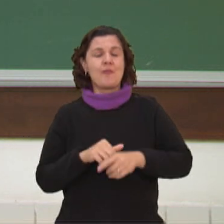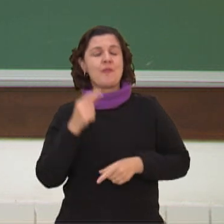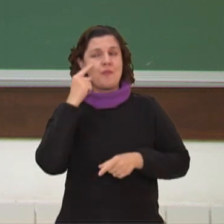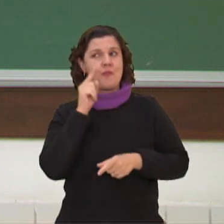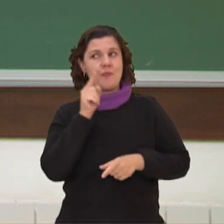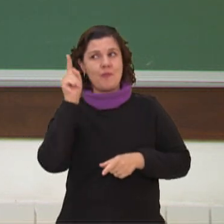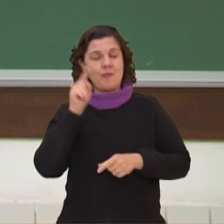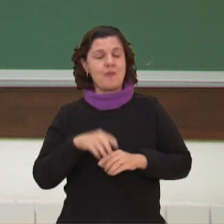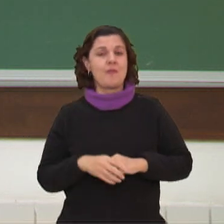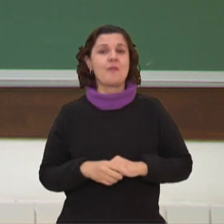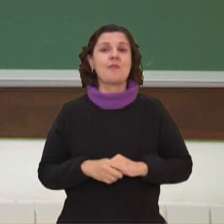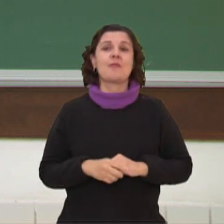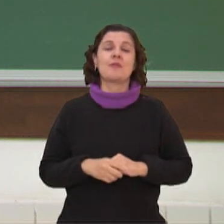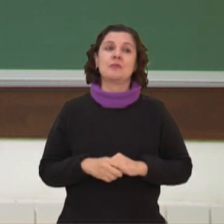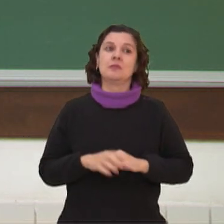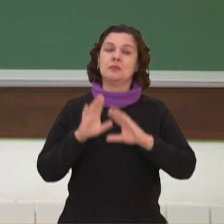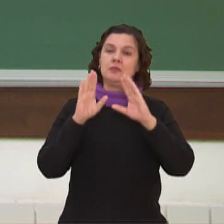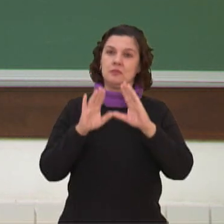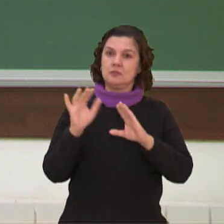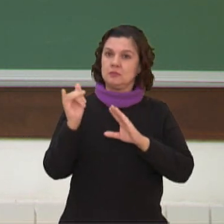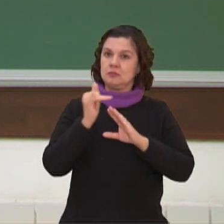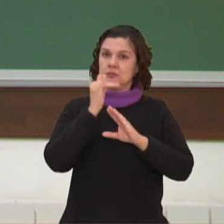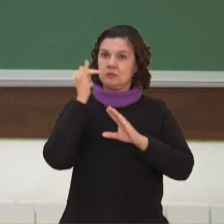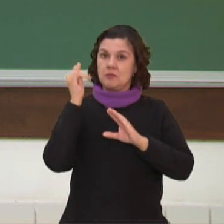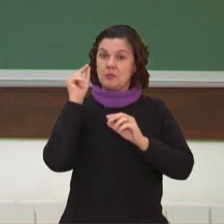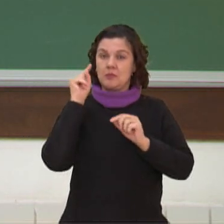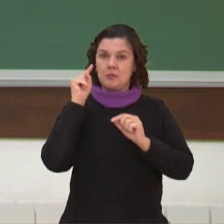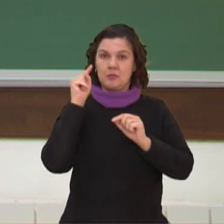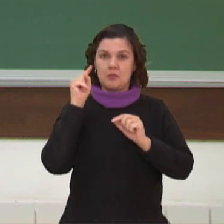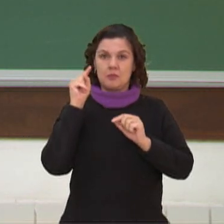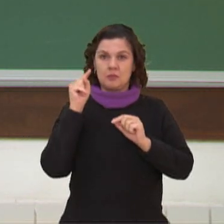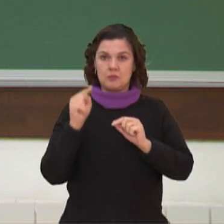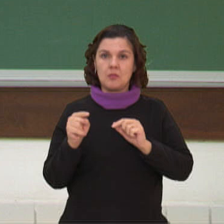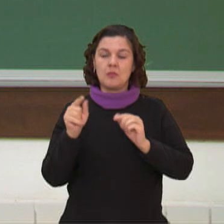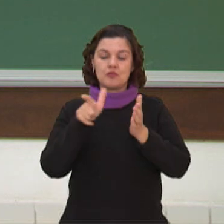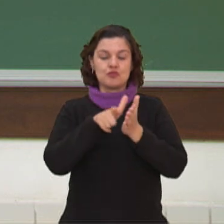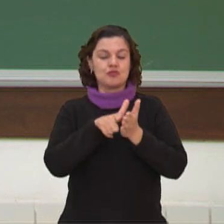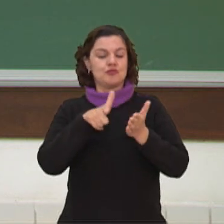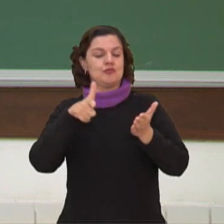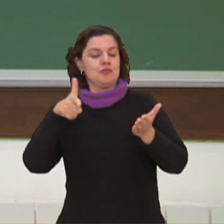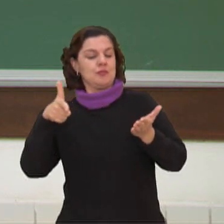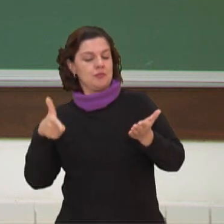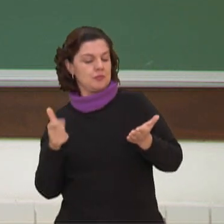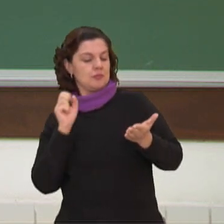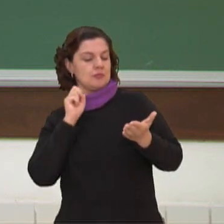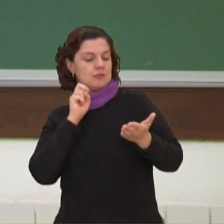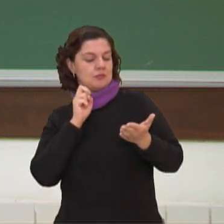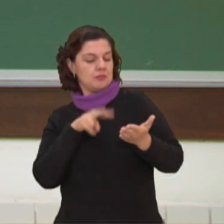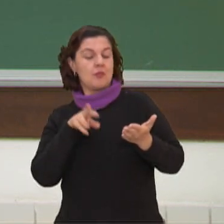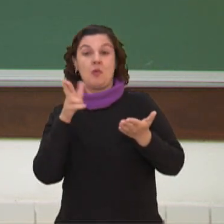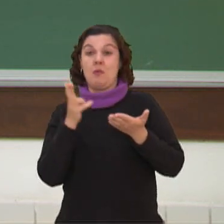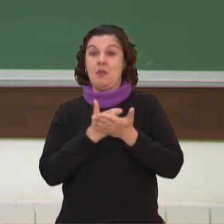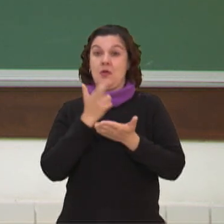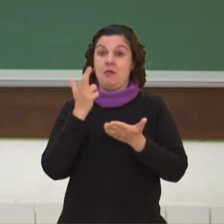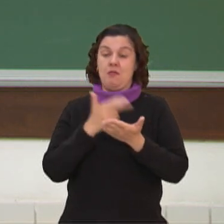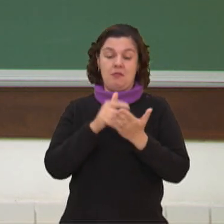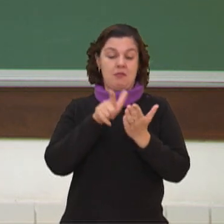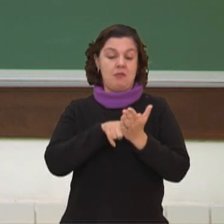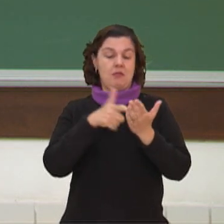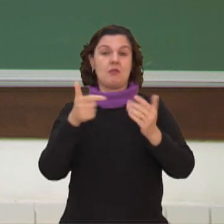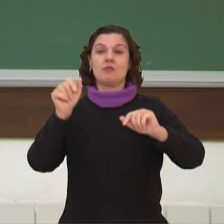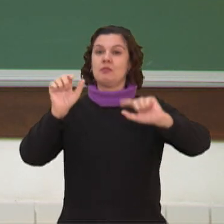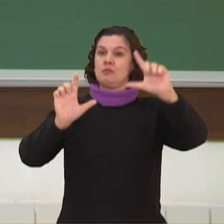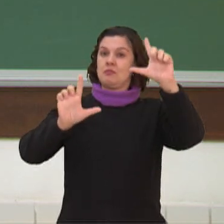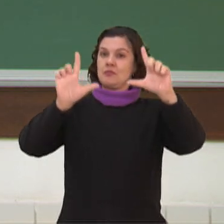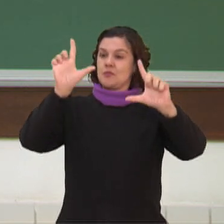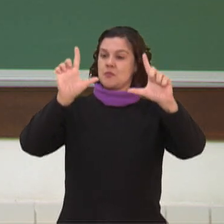Importante. Quando você olha para um jornal, para uma revista, para uma TV, mas